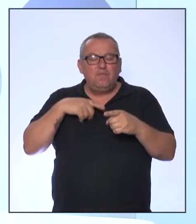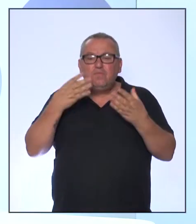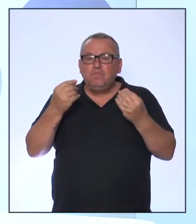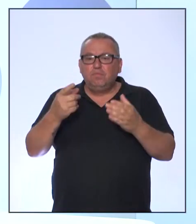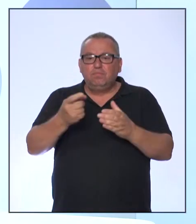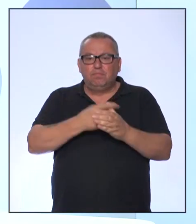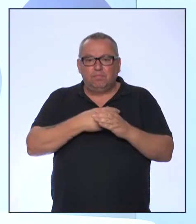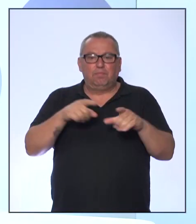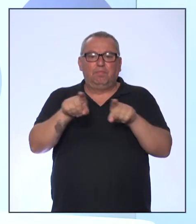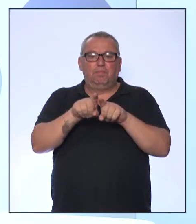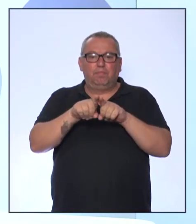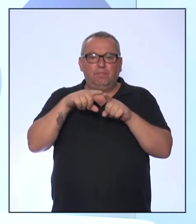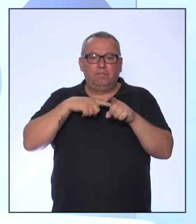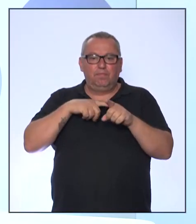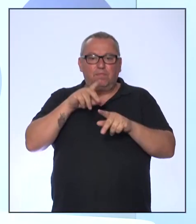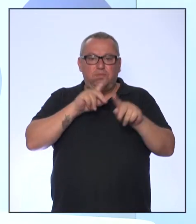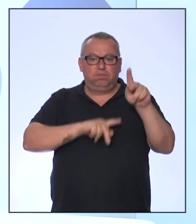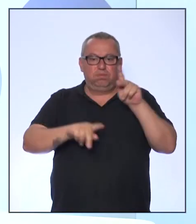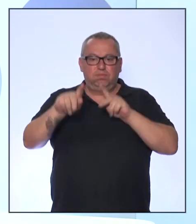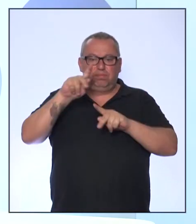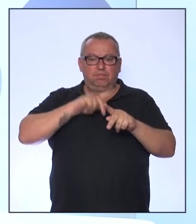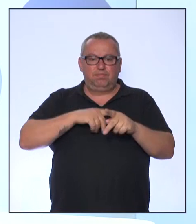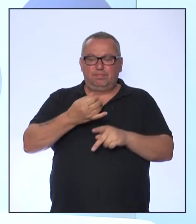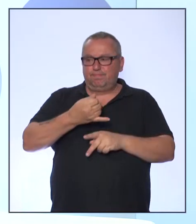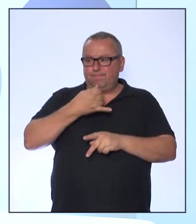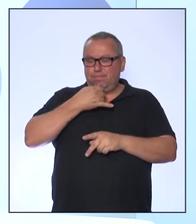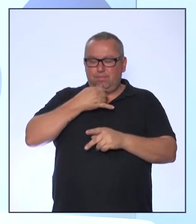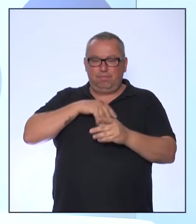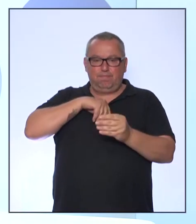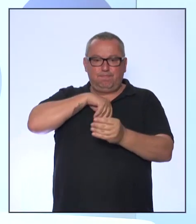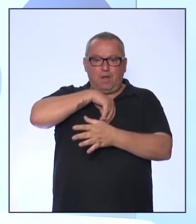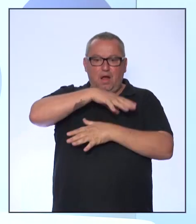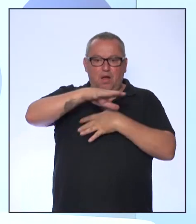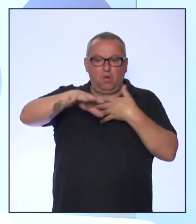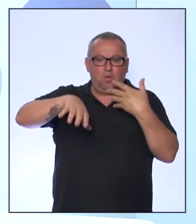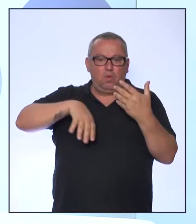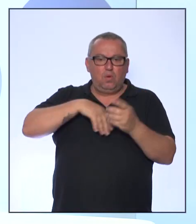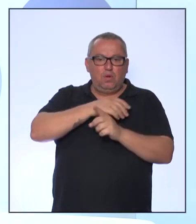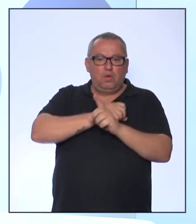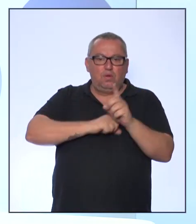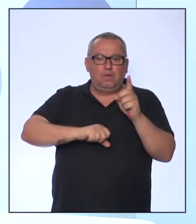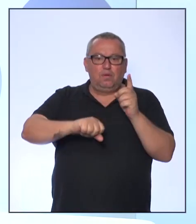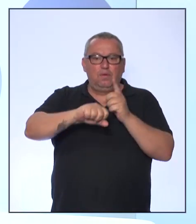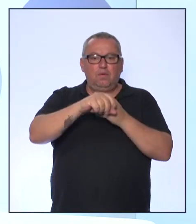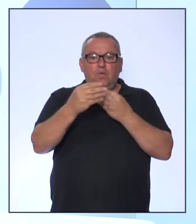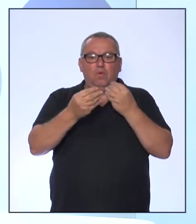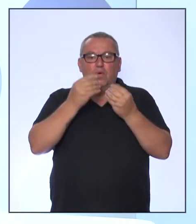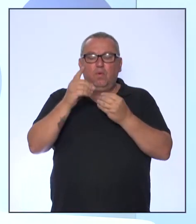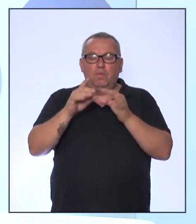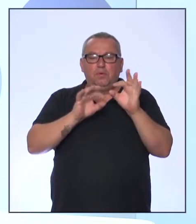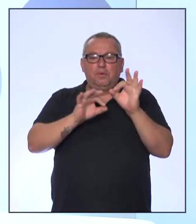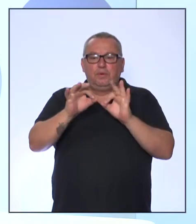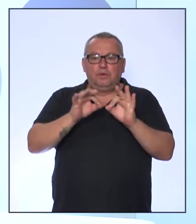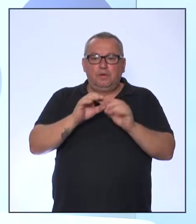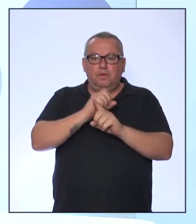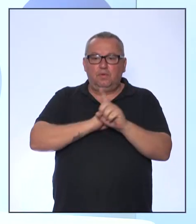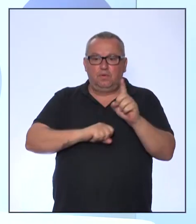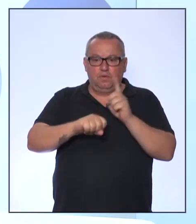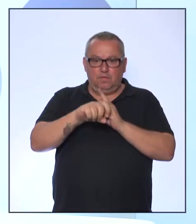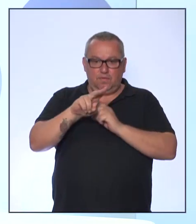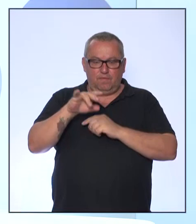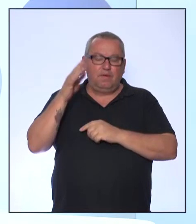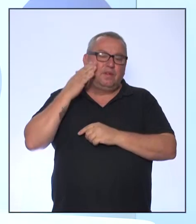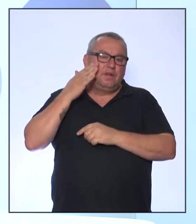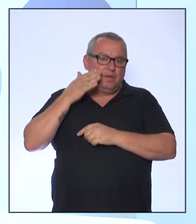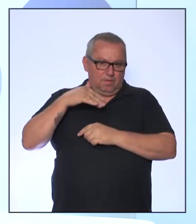e temos uma população que está descontente com a ordem social. Eu vou mostrar para vocês como funcionava a ordem social, e depois vocês vão entender um